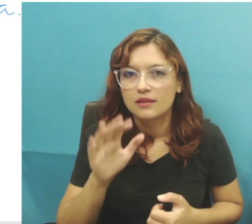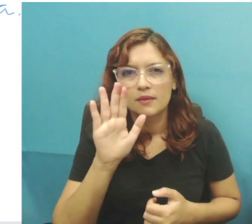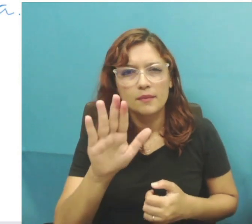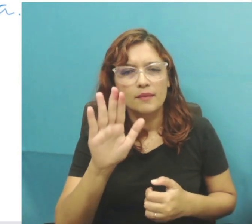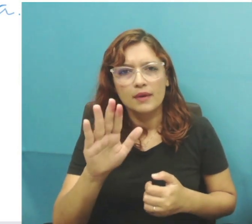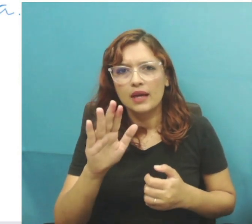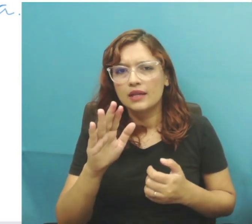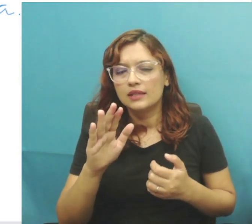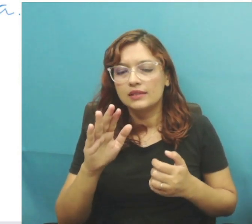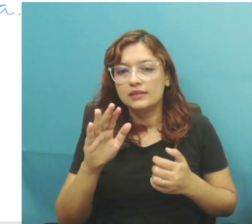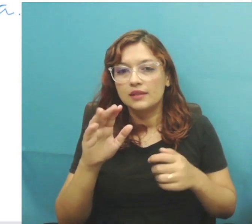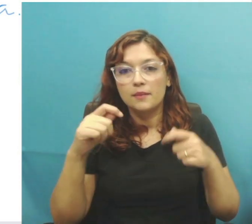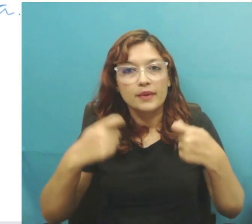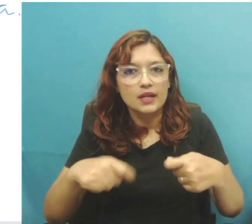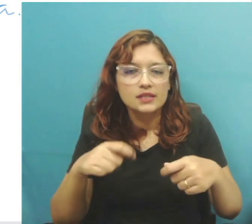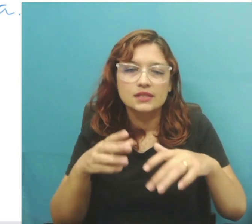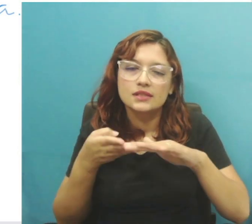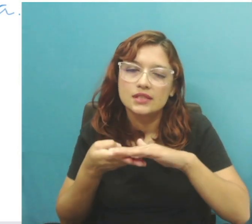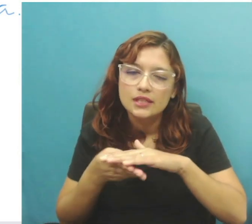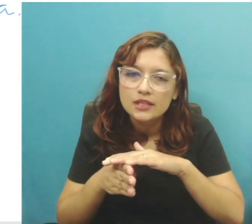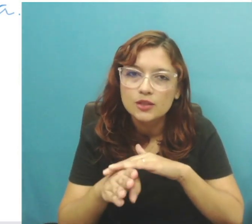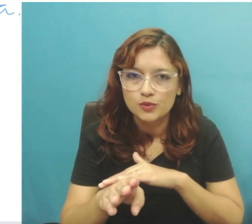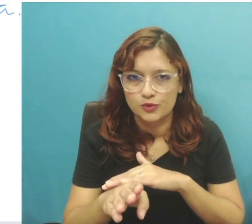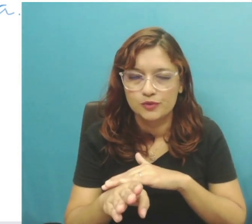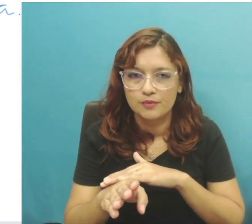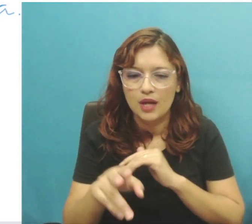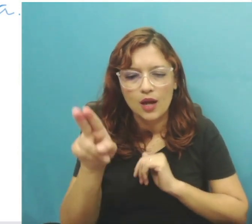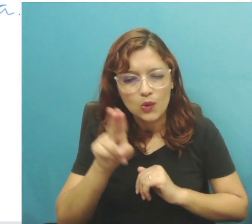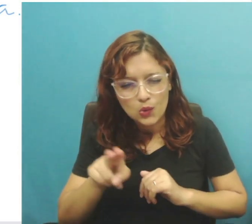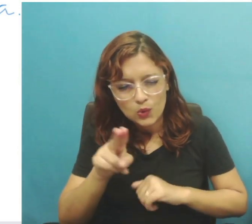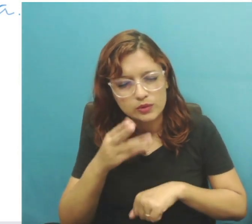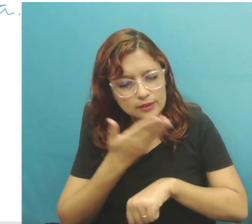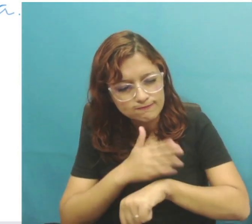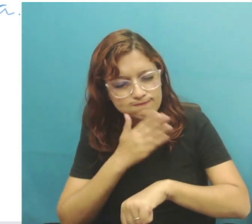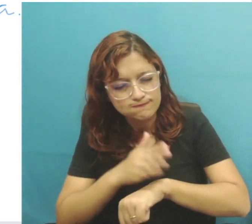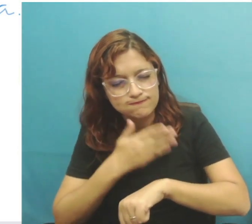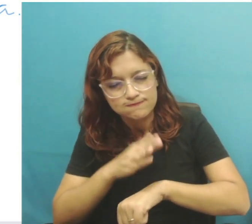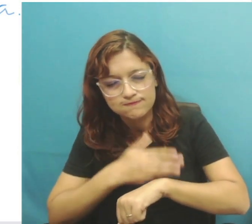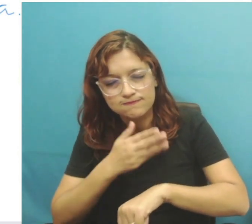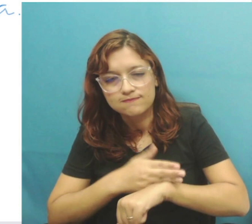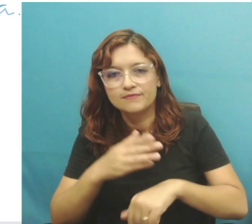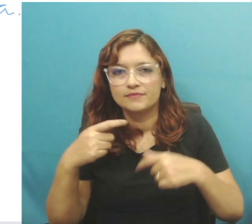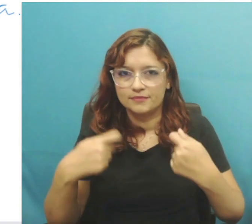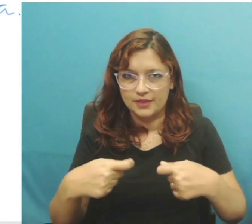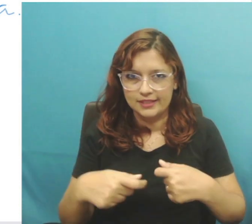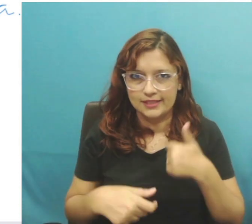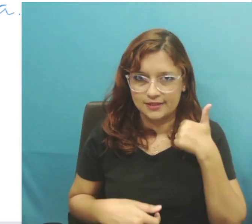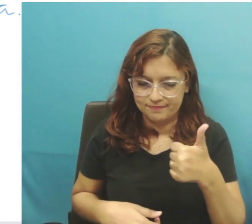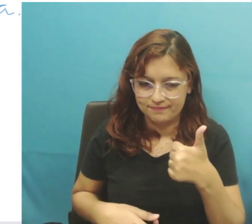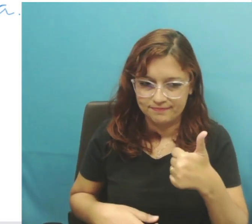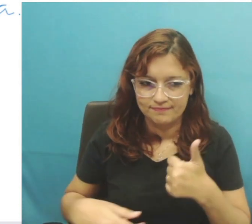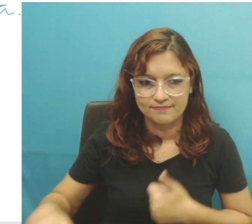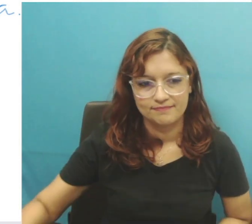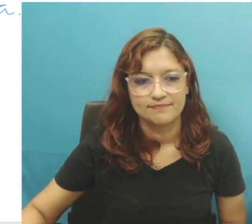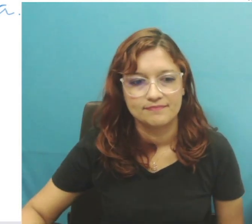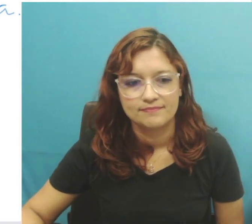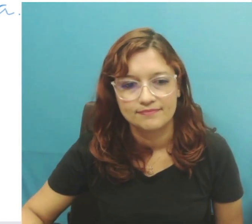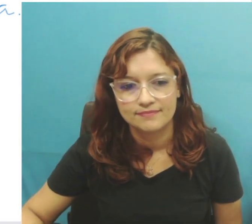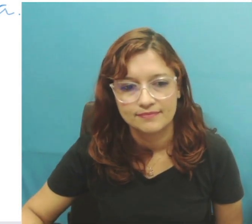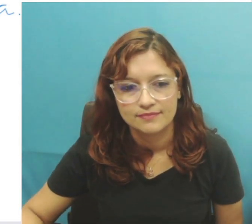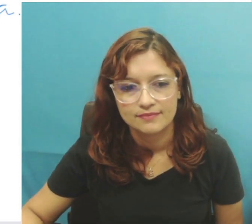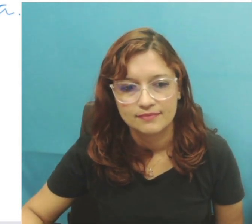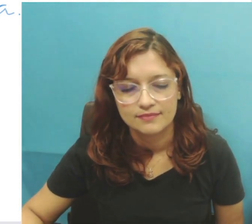Às vezes parece um pouco difícil, muita informação, mas o uso é que vai fazer você